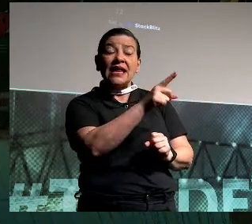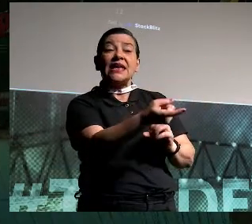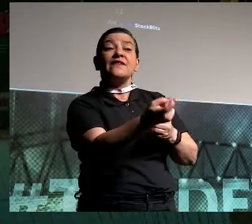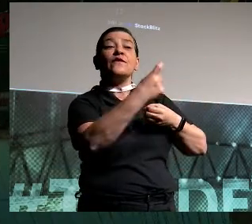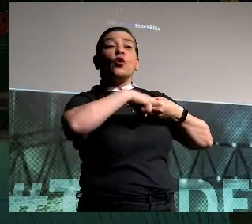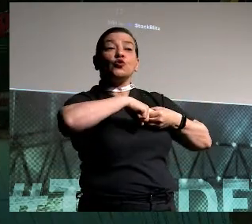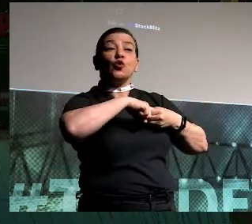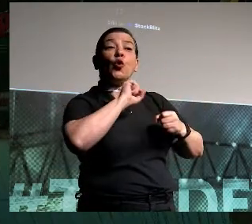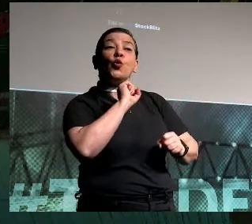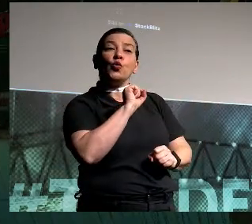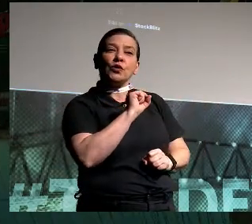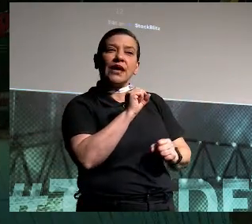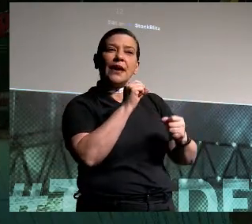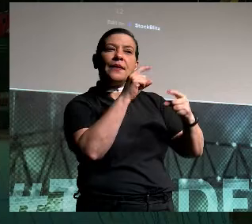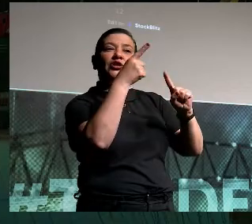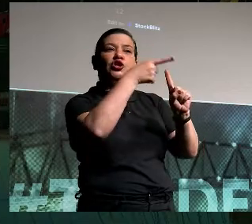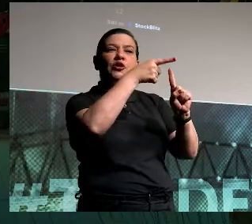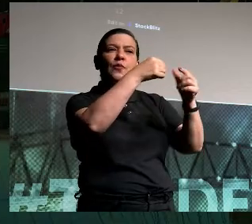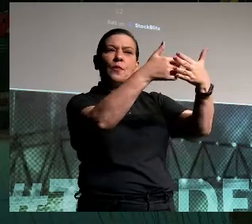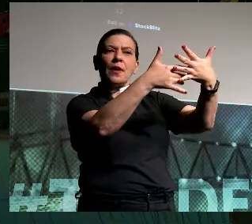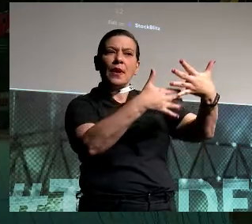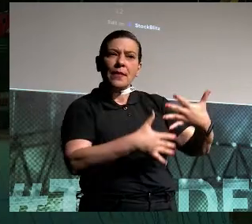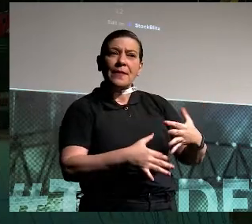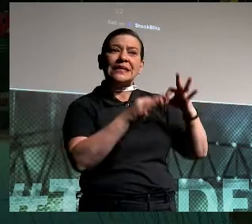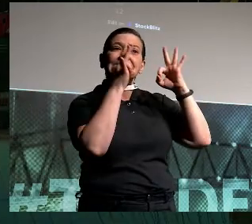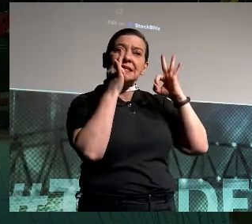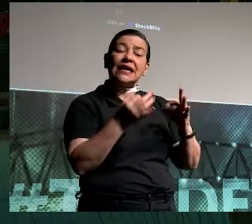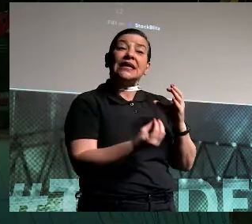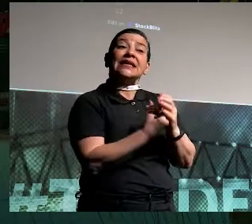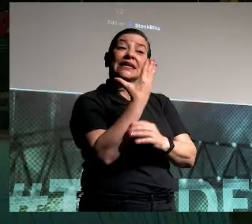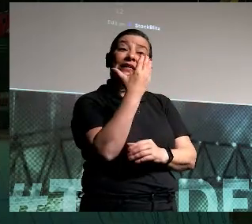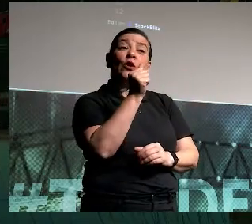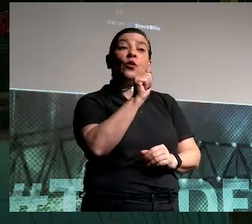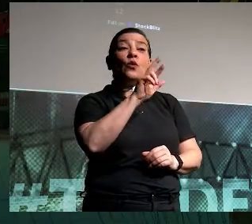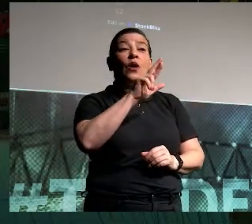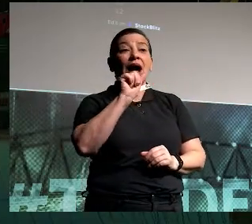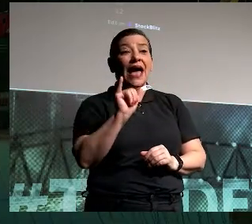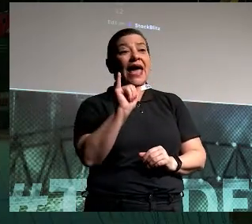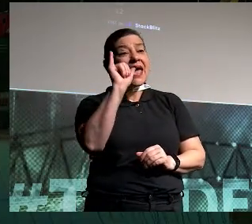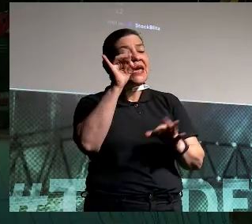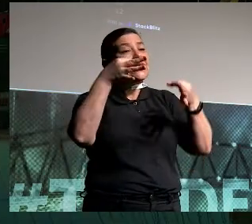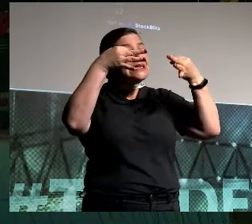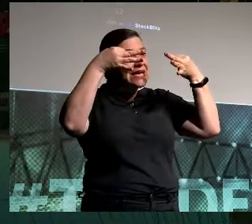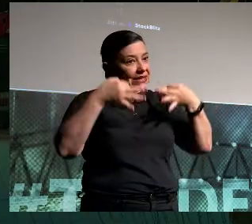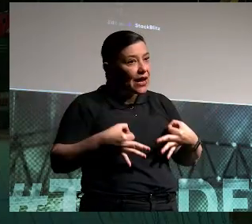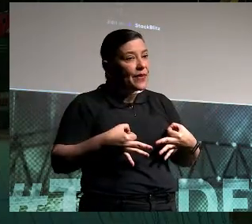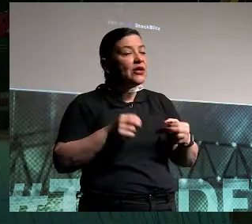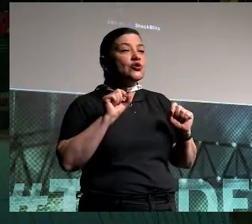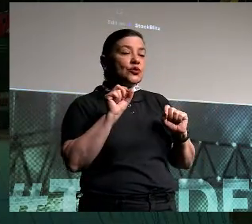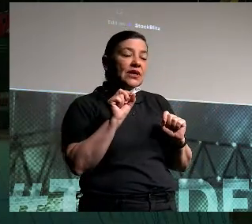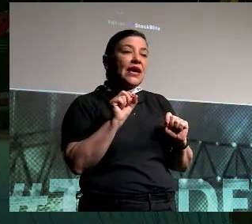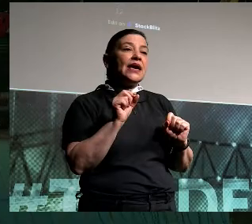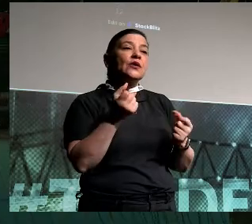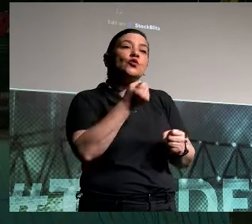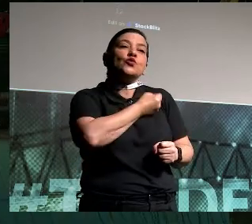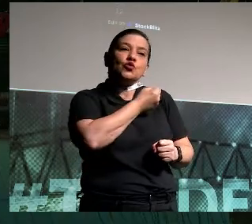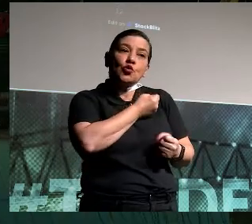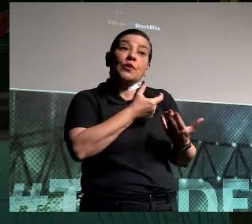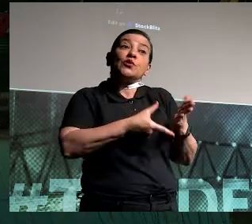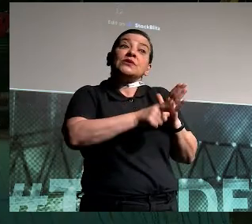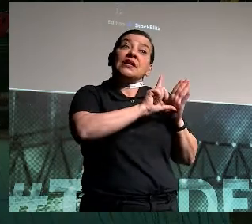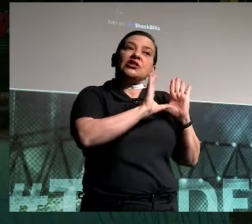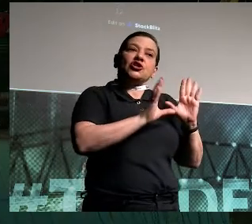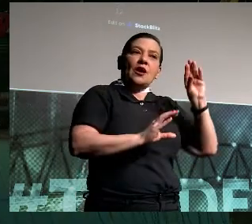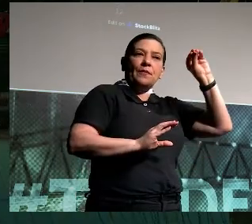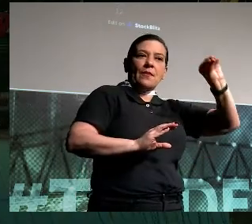aqui os tipos aqui corretamente. Ele criou esse array para mim, ele criou esse array exatamente com os valores da ordem que eu passei para ele